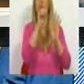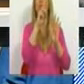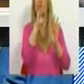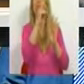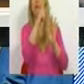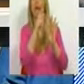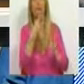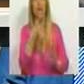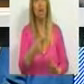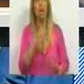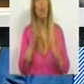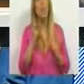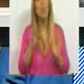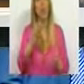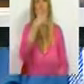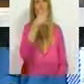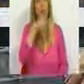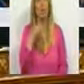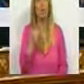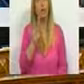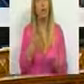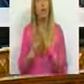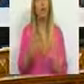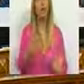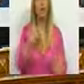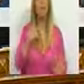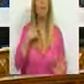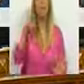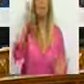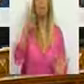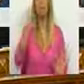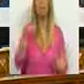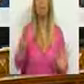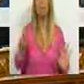tristeza, ela é um vício. Muito obrigado. Obrigado, Sr. Senhora...